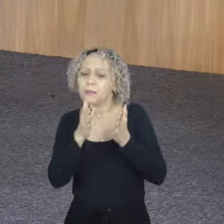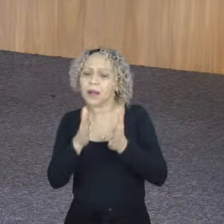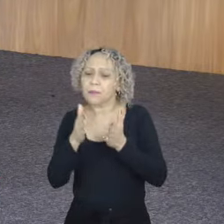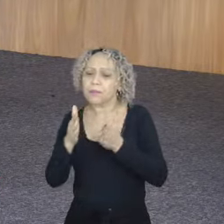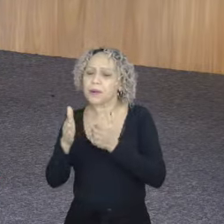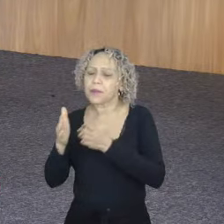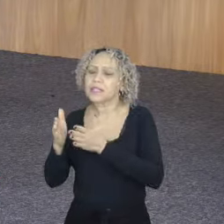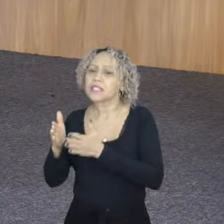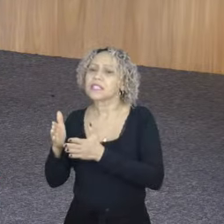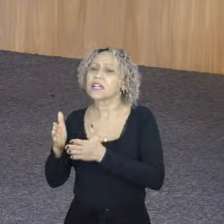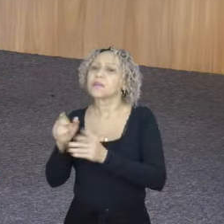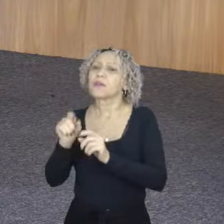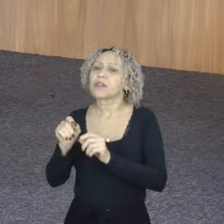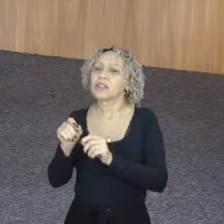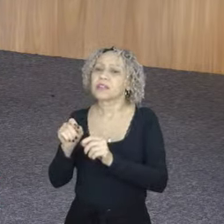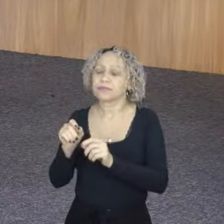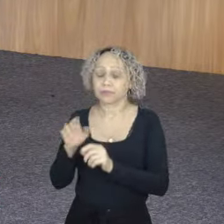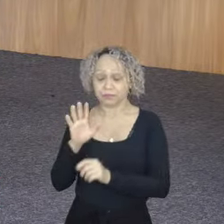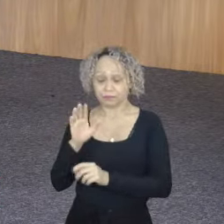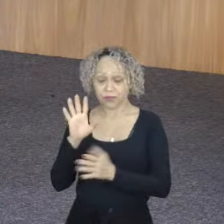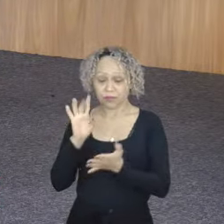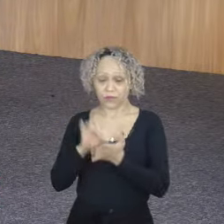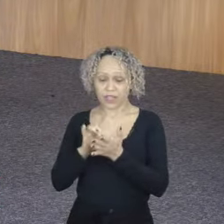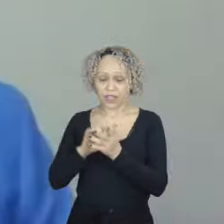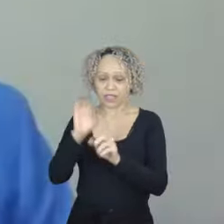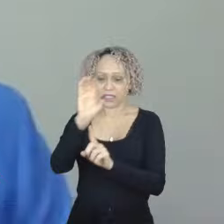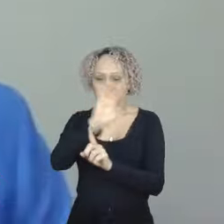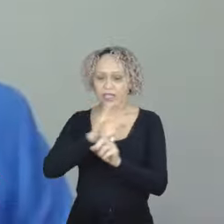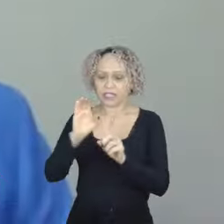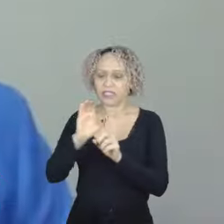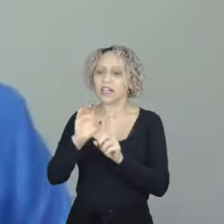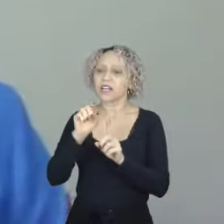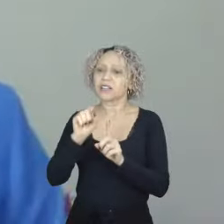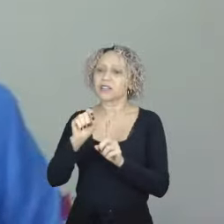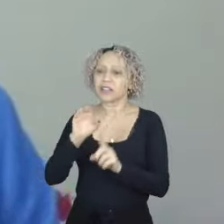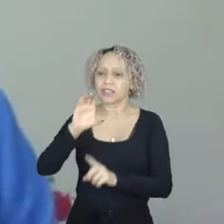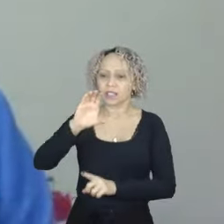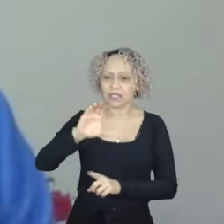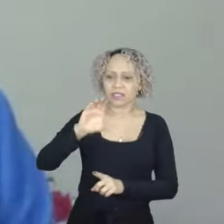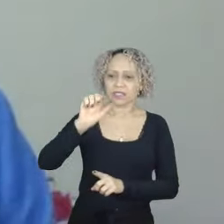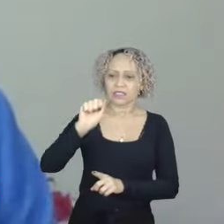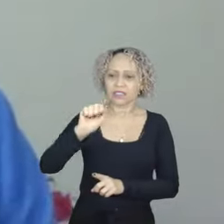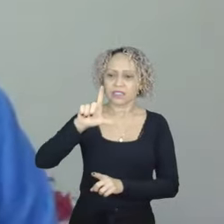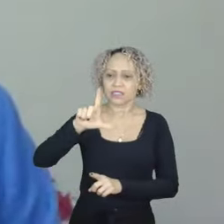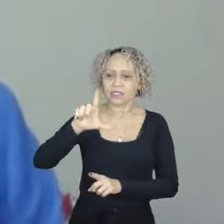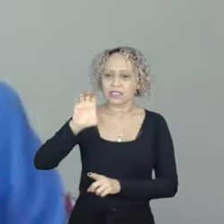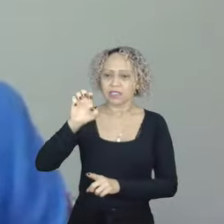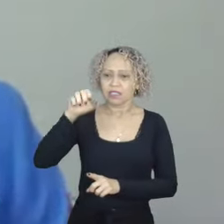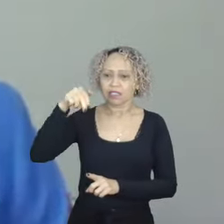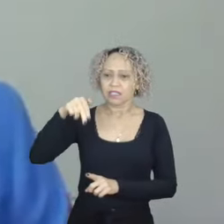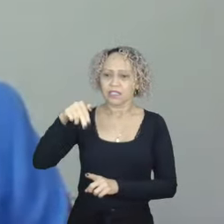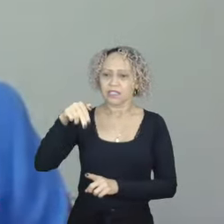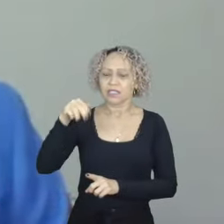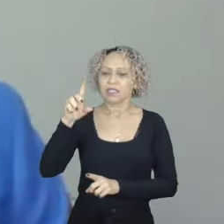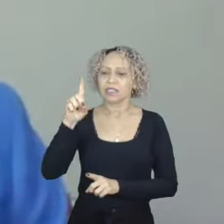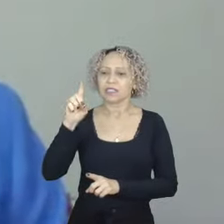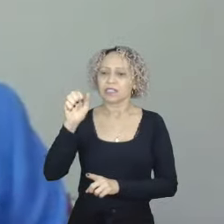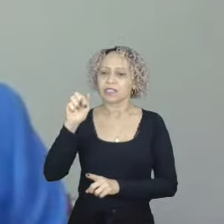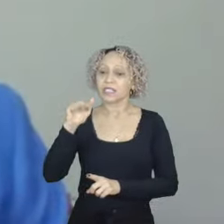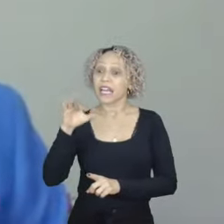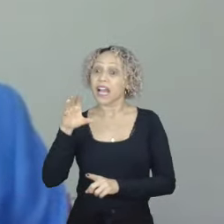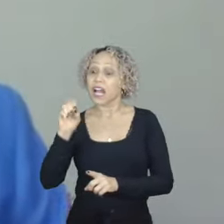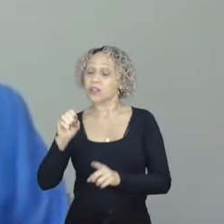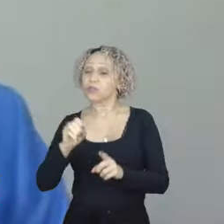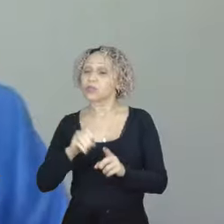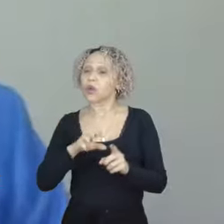Então, na verdade, esse calendário que foi aprovado é um calendário geral, né, para o PT, onde